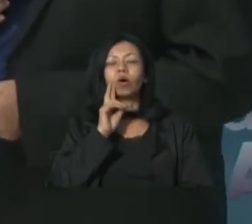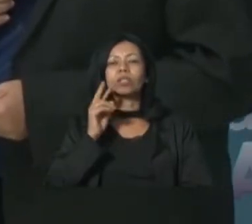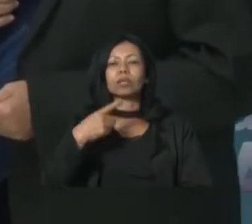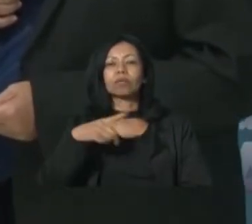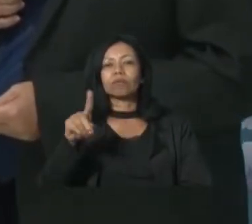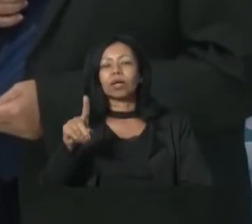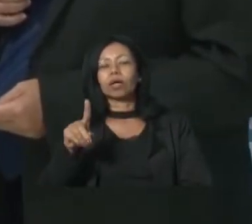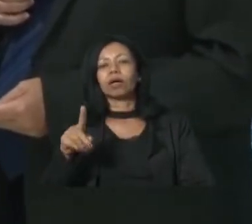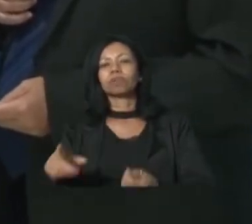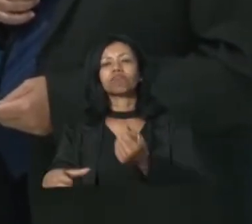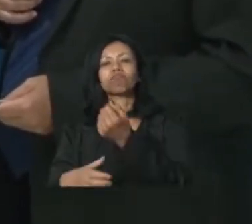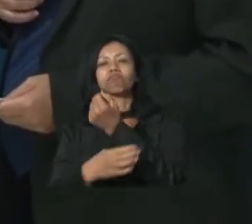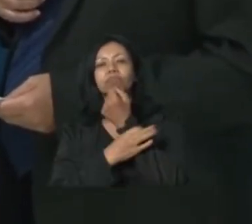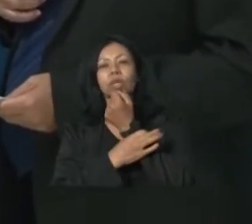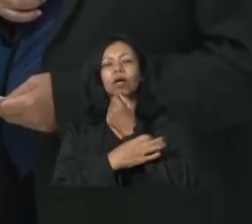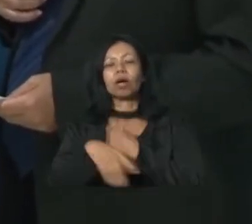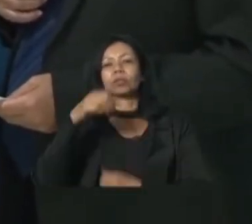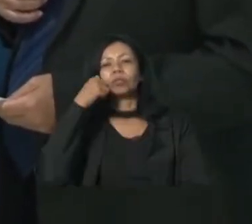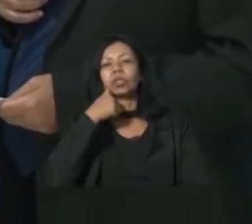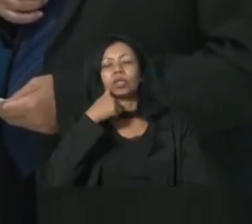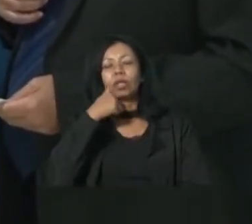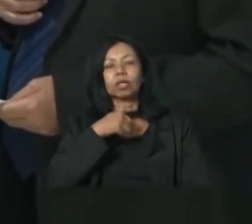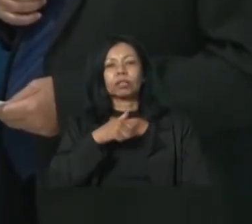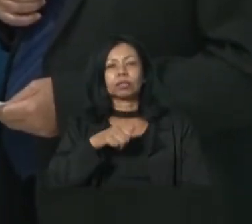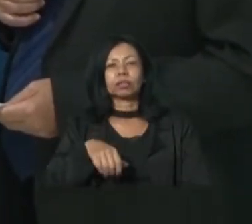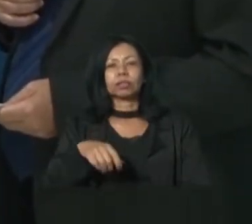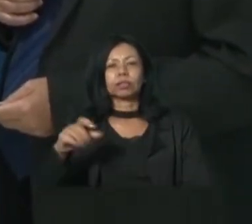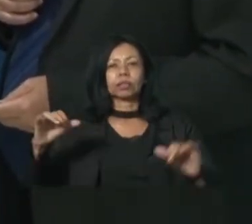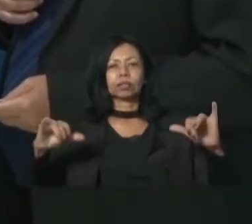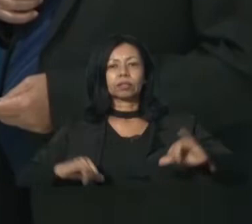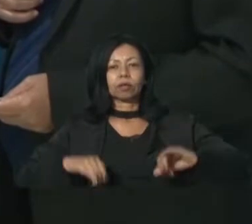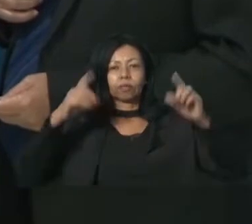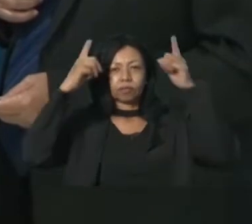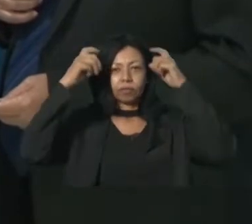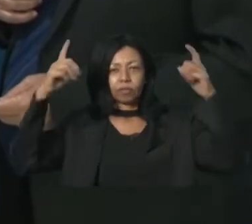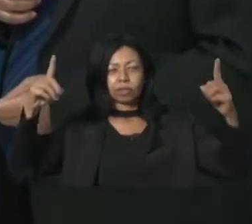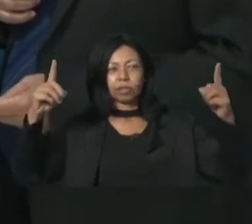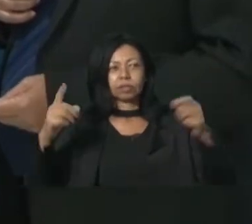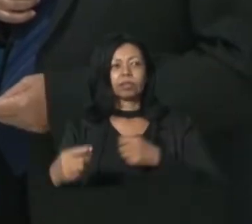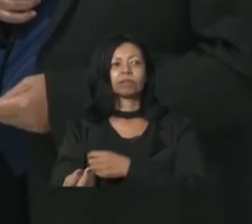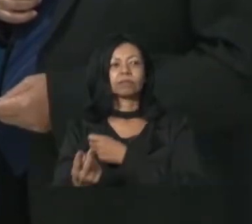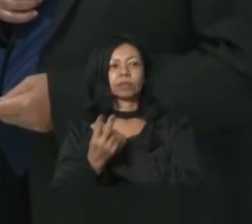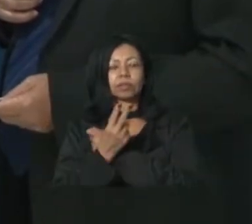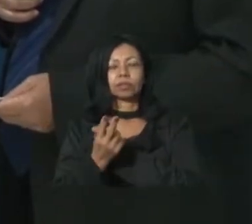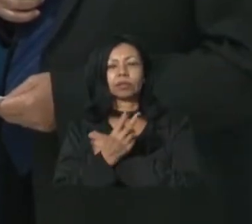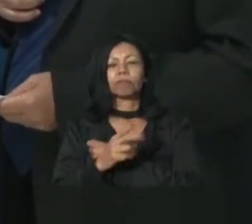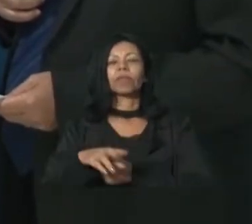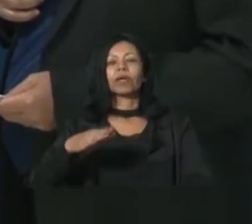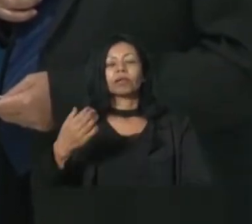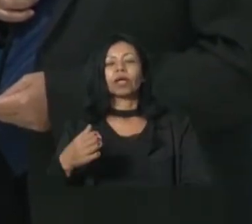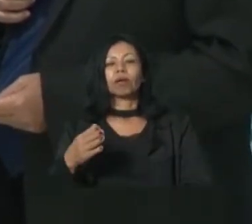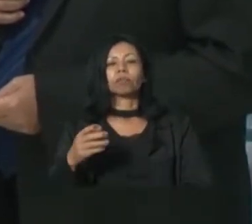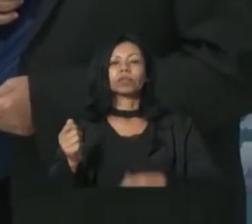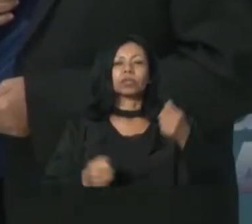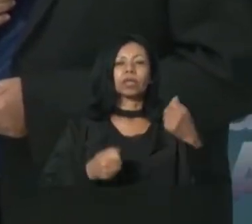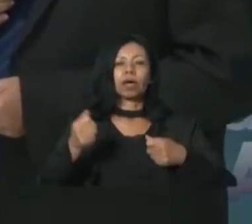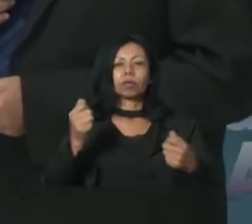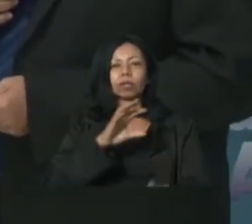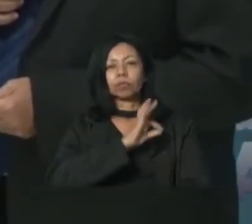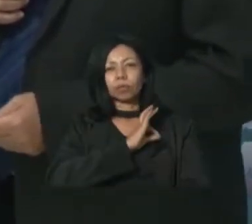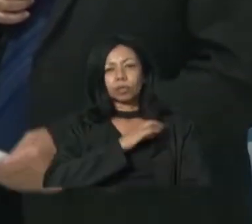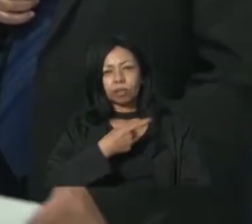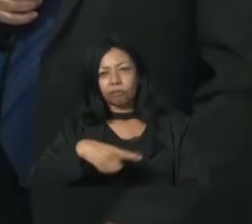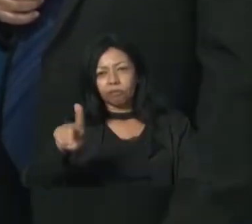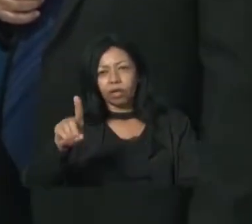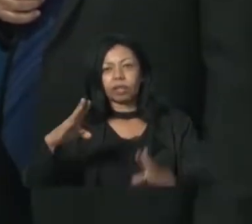Guardiã, direcionada às mulheres que são vítimas de violência, que têm medida protetiva. Então, essa viatura, ela passa na rua dessa mulher,